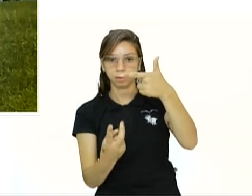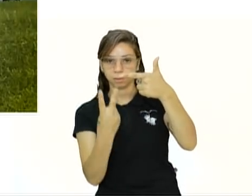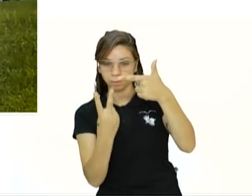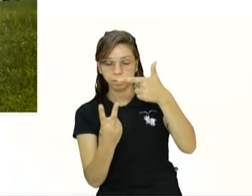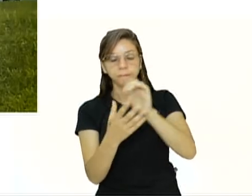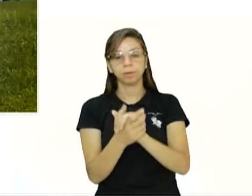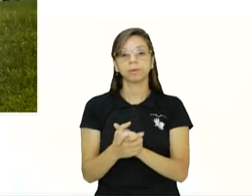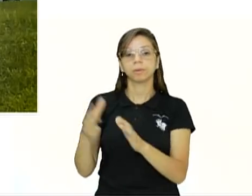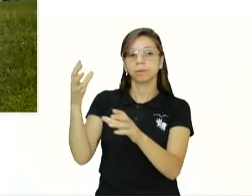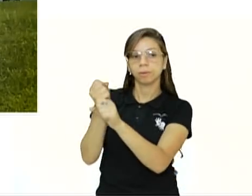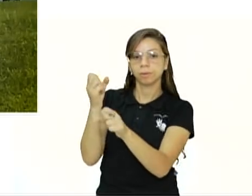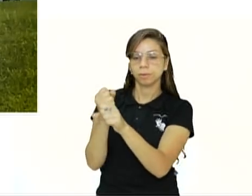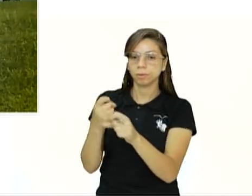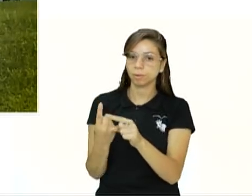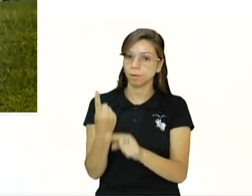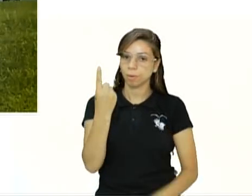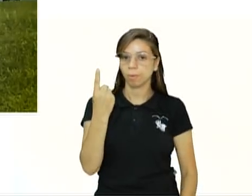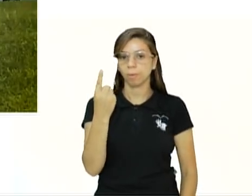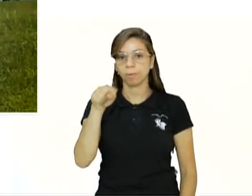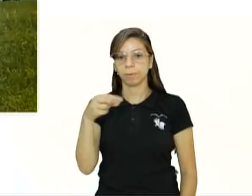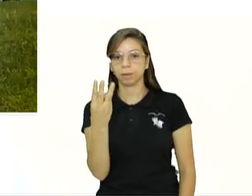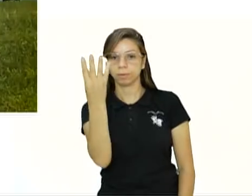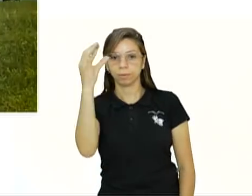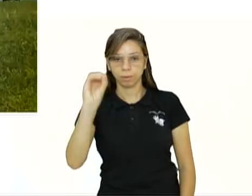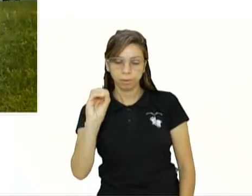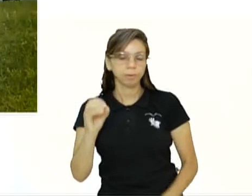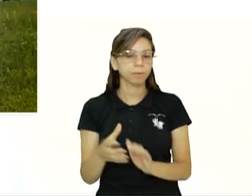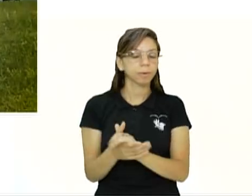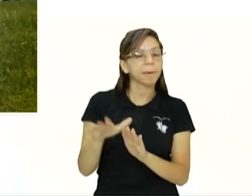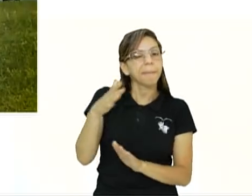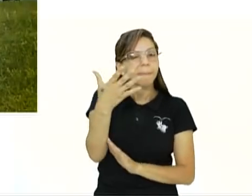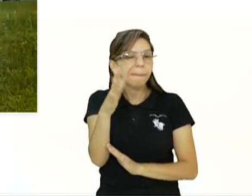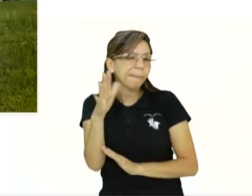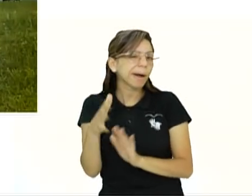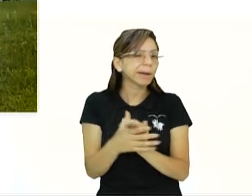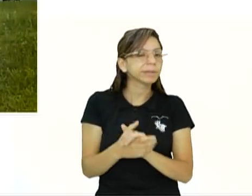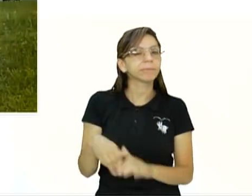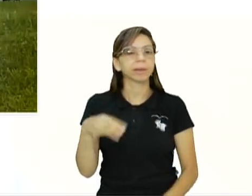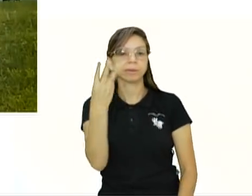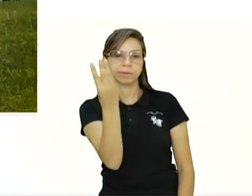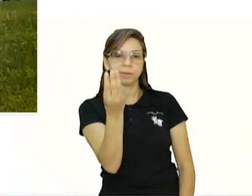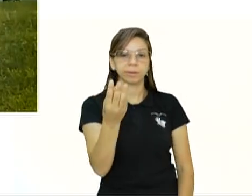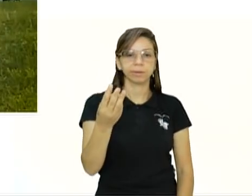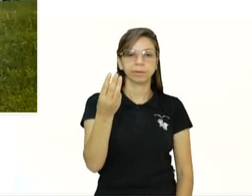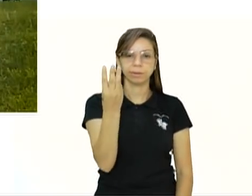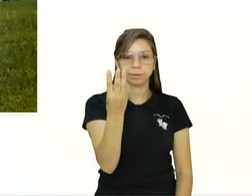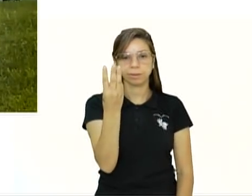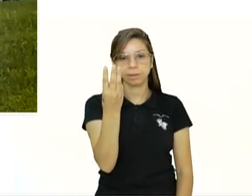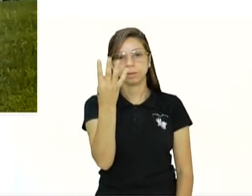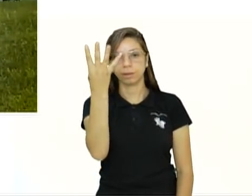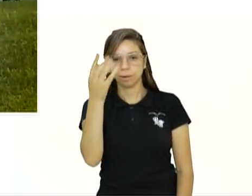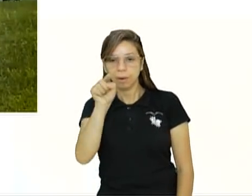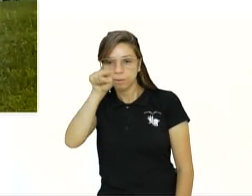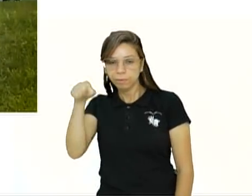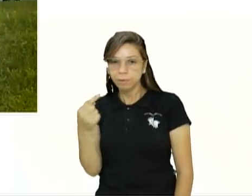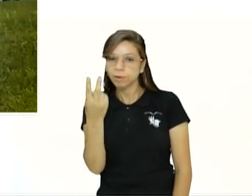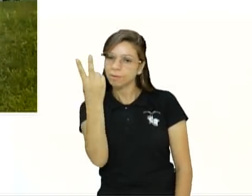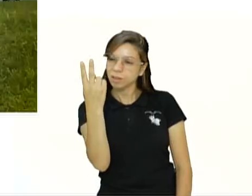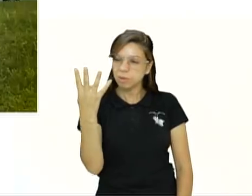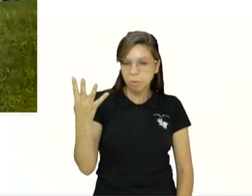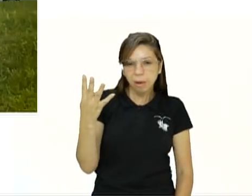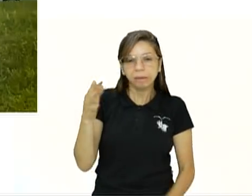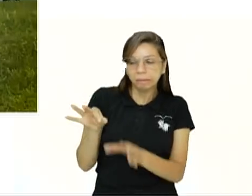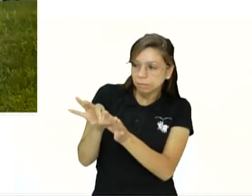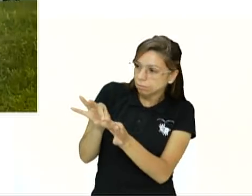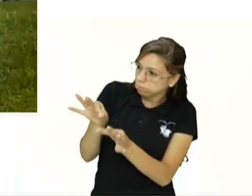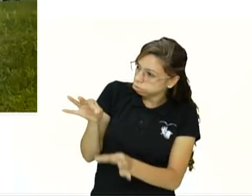medidor, 1,40 m mais 32 deu uma altura aproximada de 34,27 metros. Então aquela torre lá